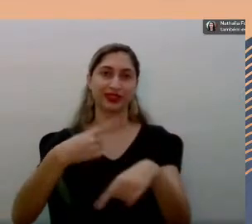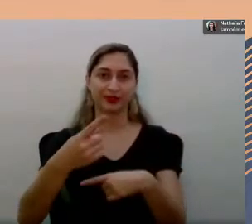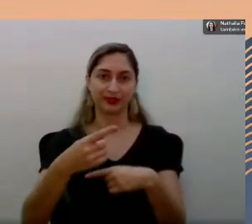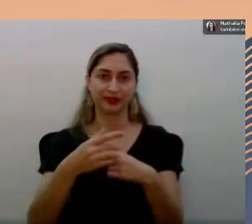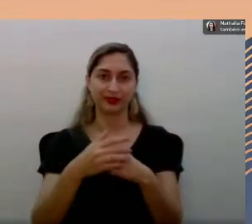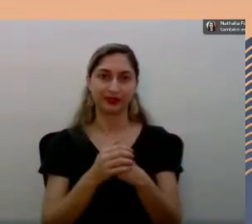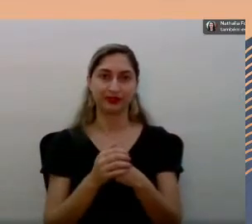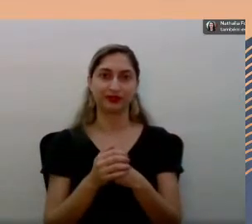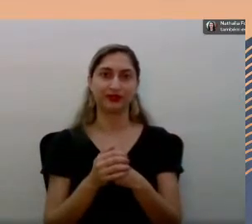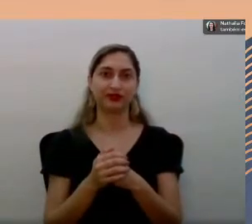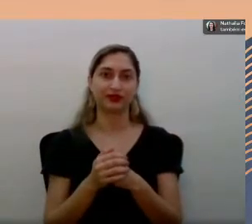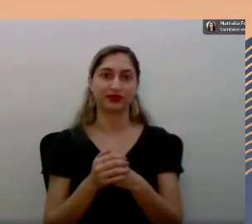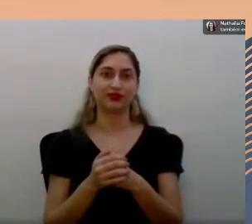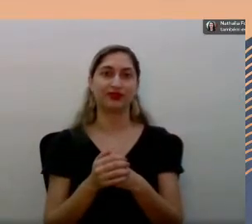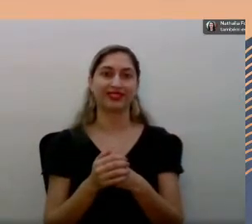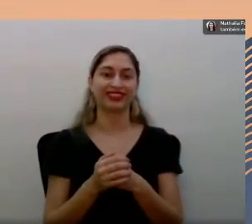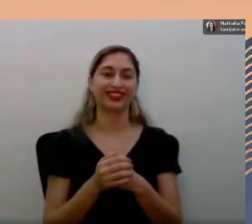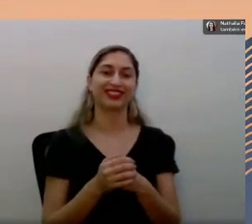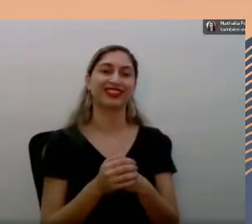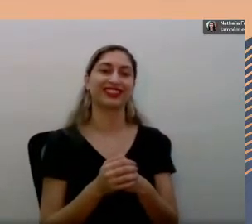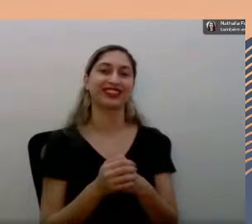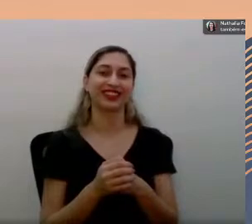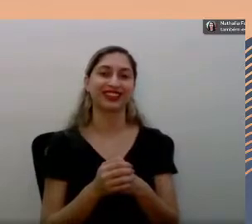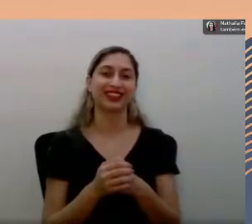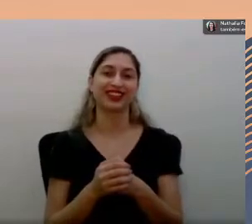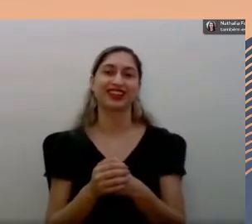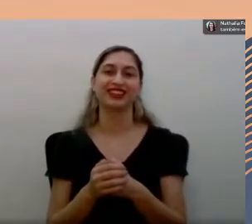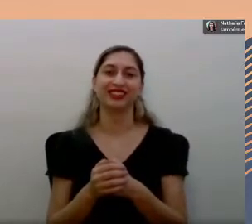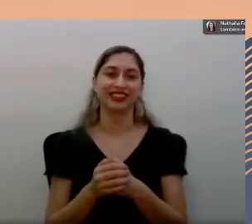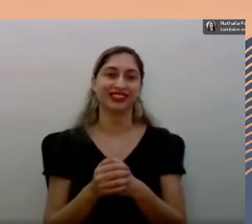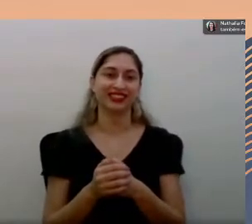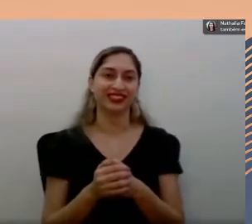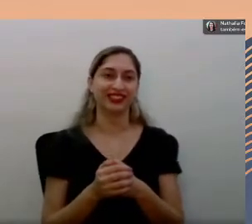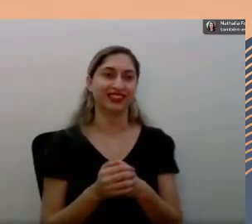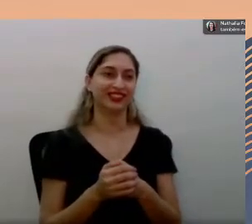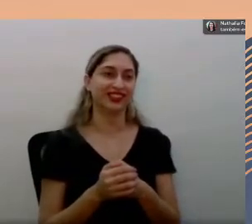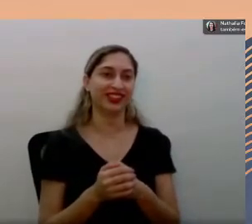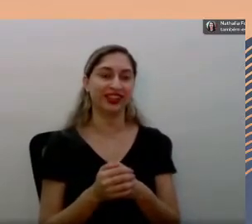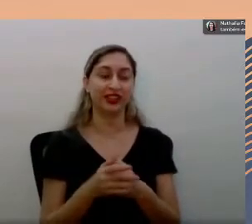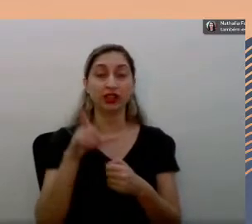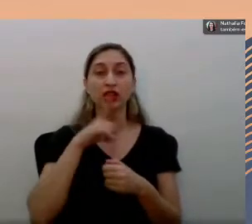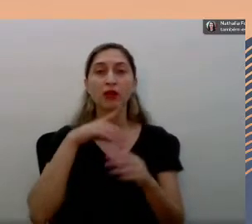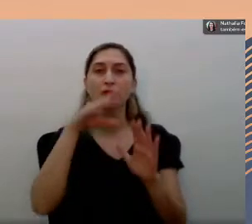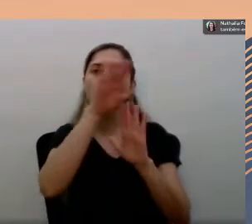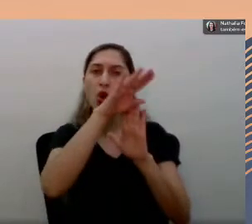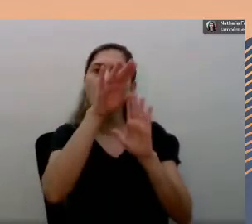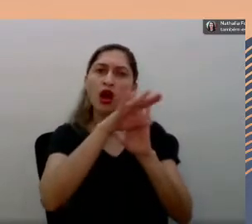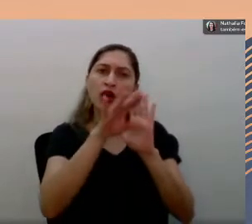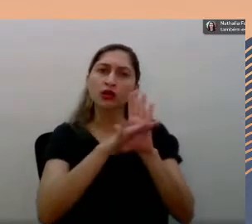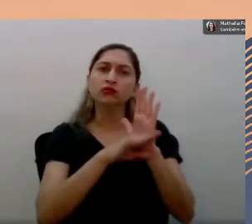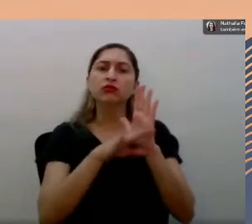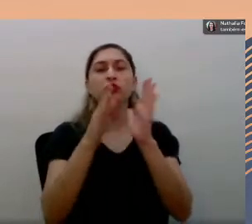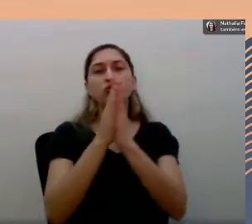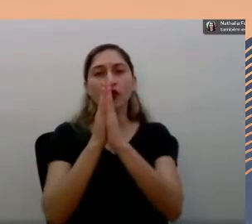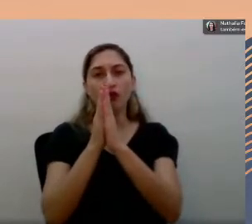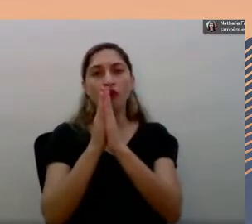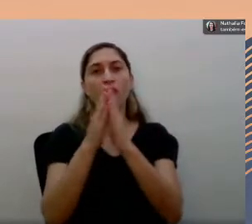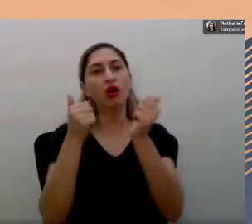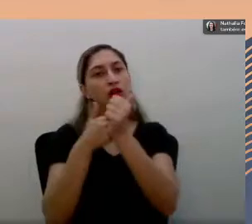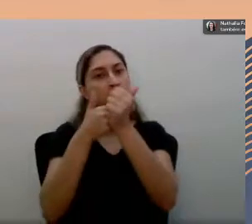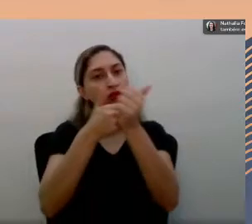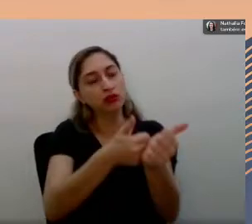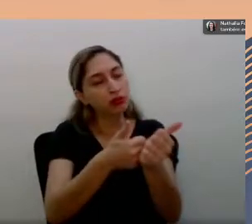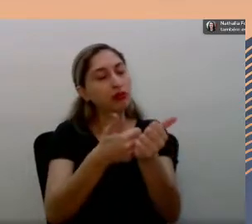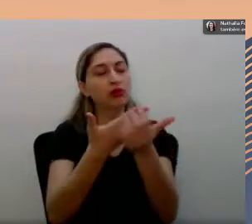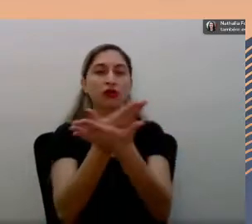não vocês podem participar uma das alças largas e isso aqui na programação vocês vão ver a gente das 30 mil só na quinta-feira Mas